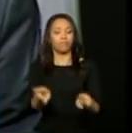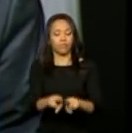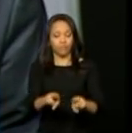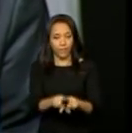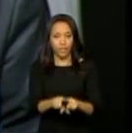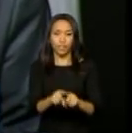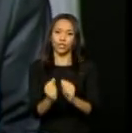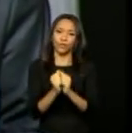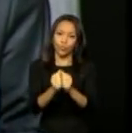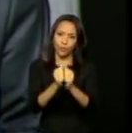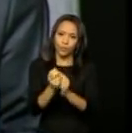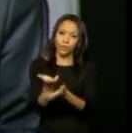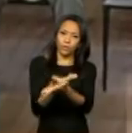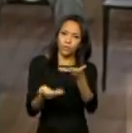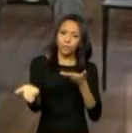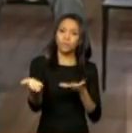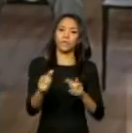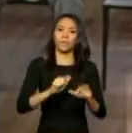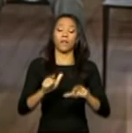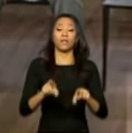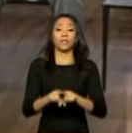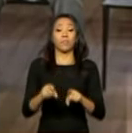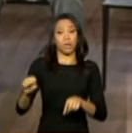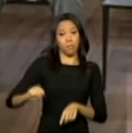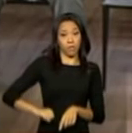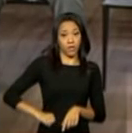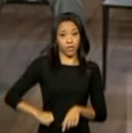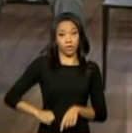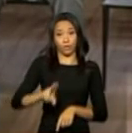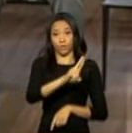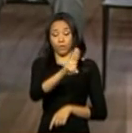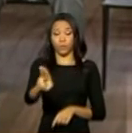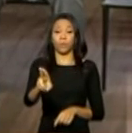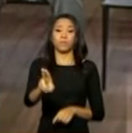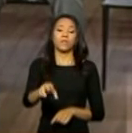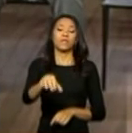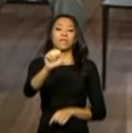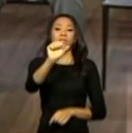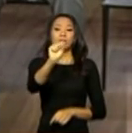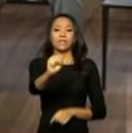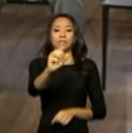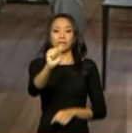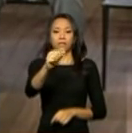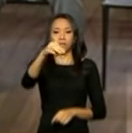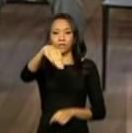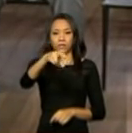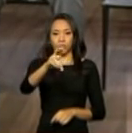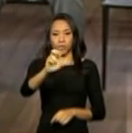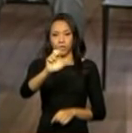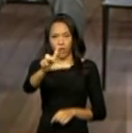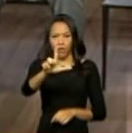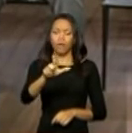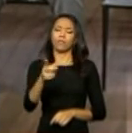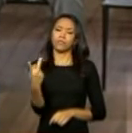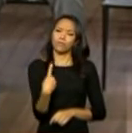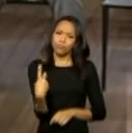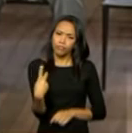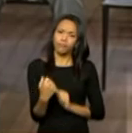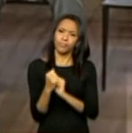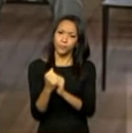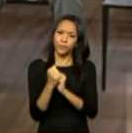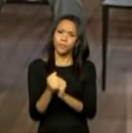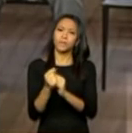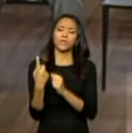de trabalho junto. O embaixador Samuel Pinheiro, que também desenvolvemos uma amizade grande na reflexão sobre as